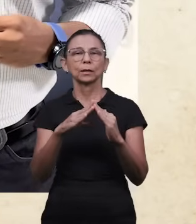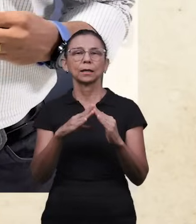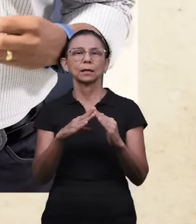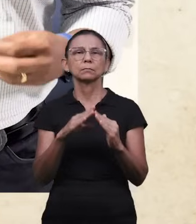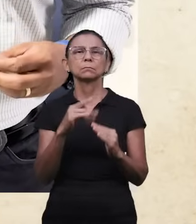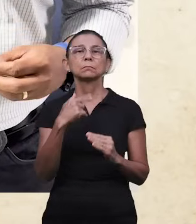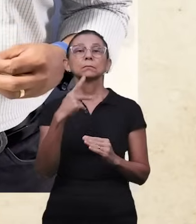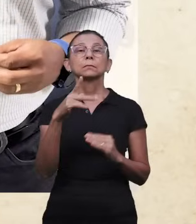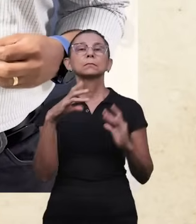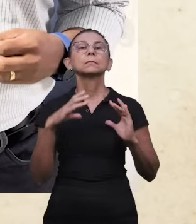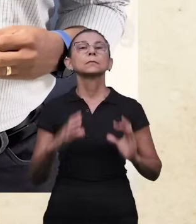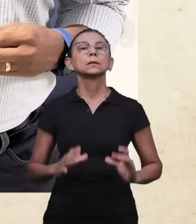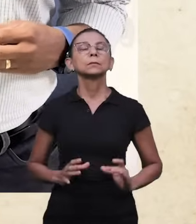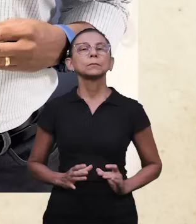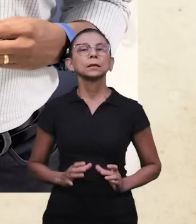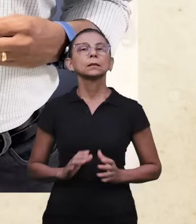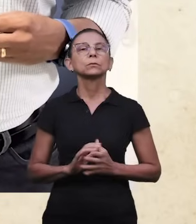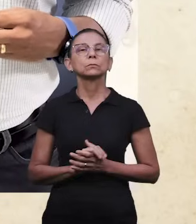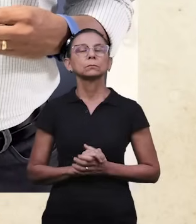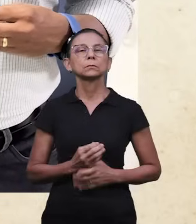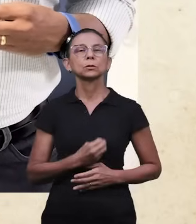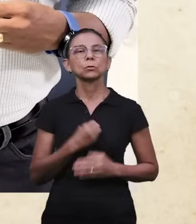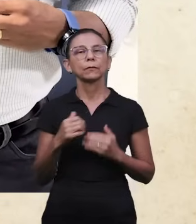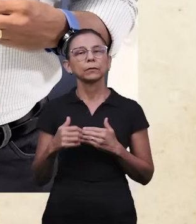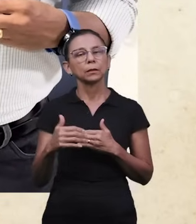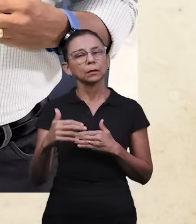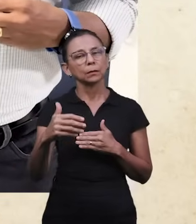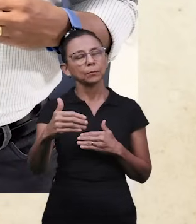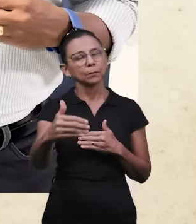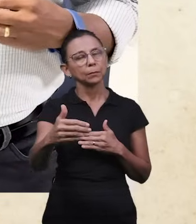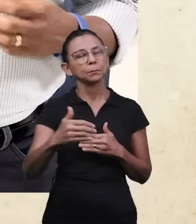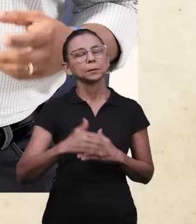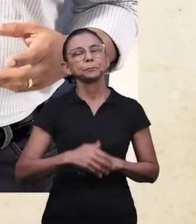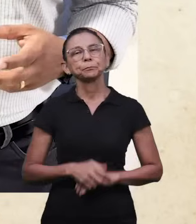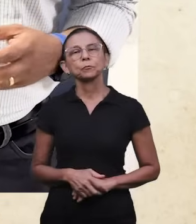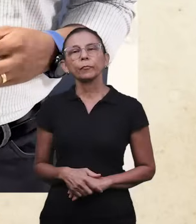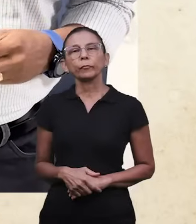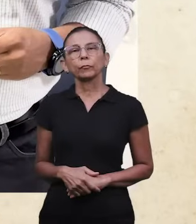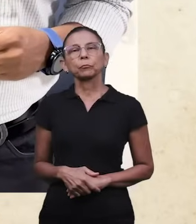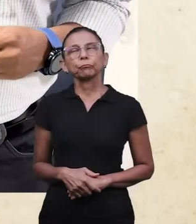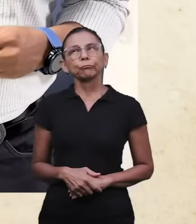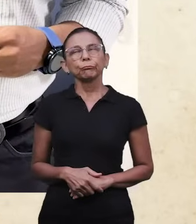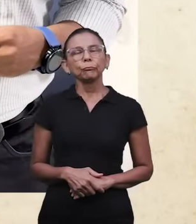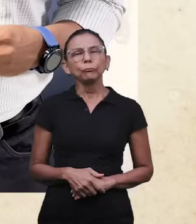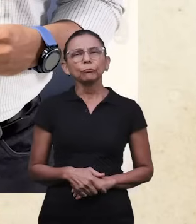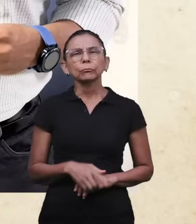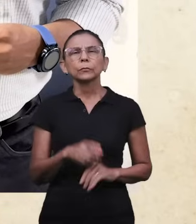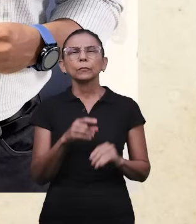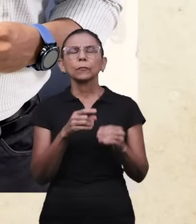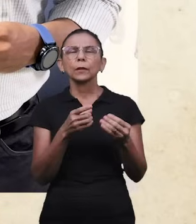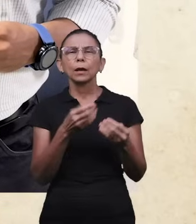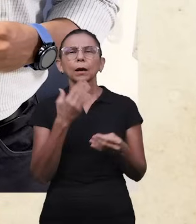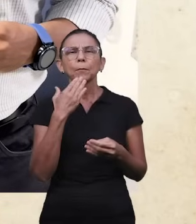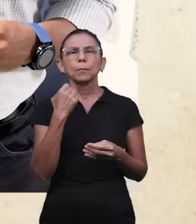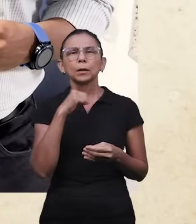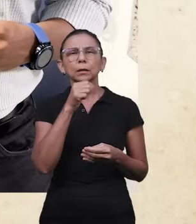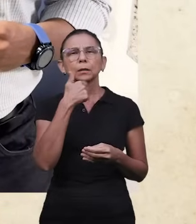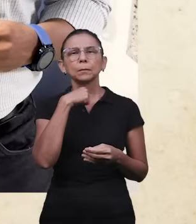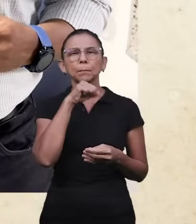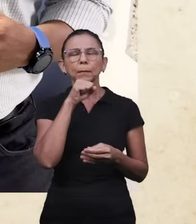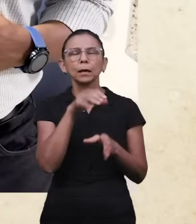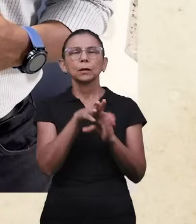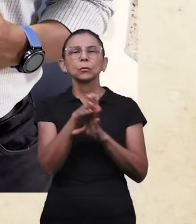seu comportamento, a sua rotina, como você lidar com os conselhos recebidos dos